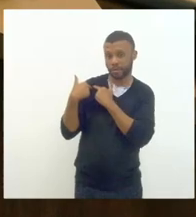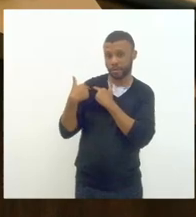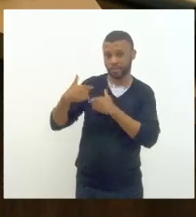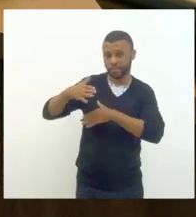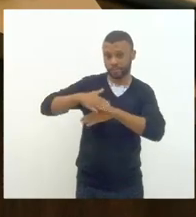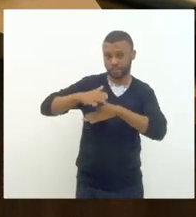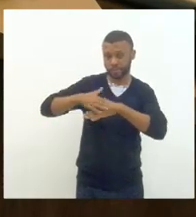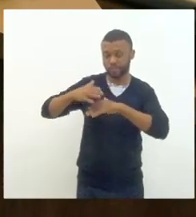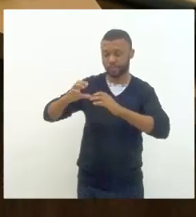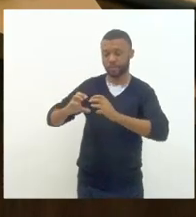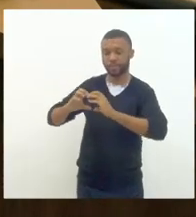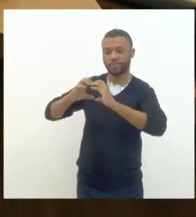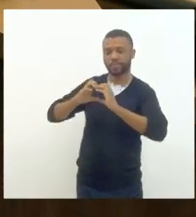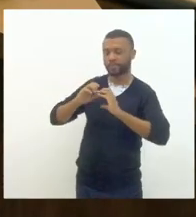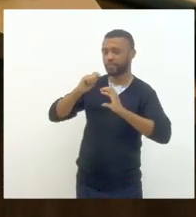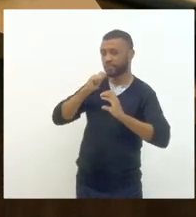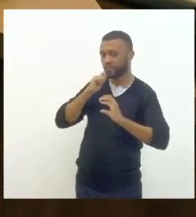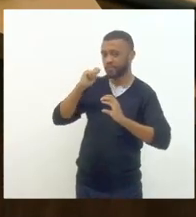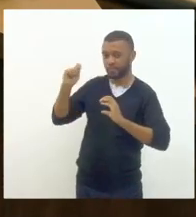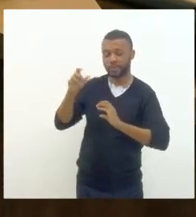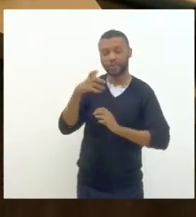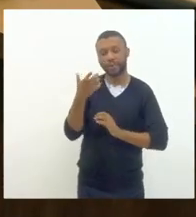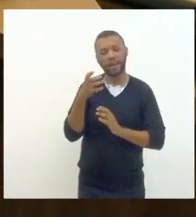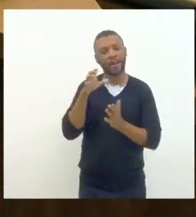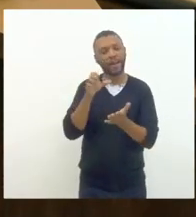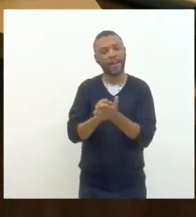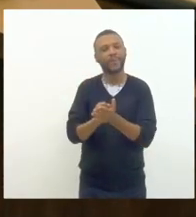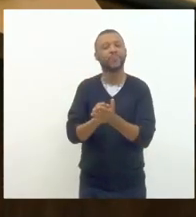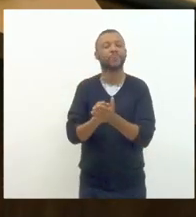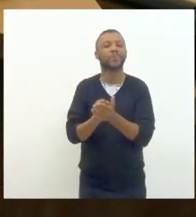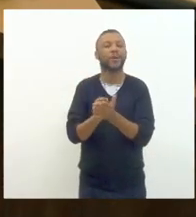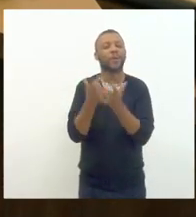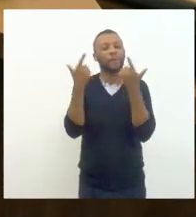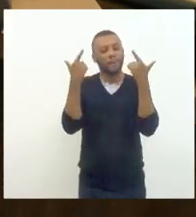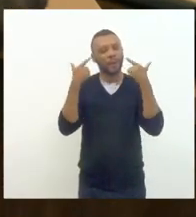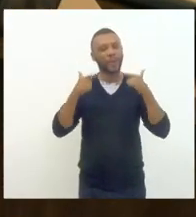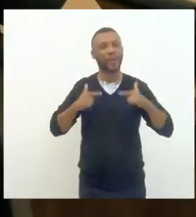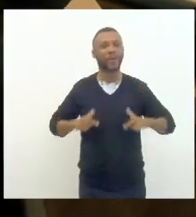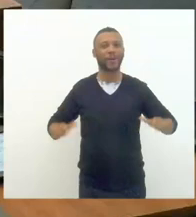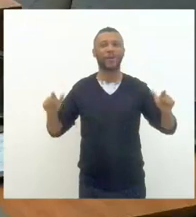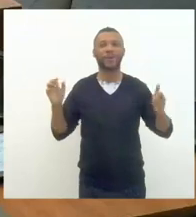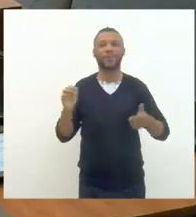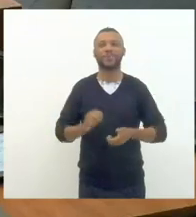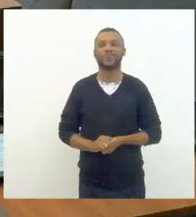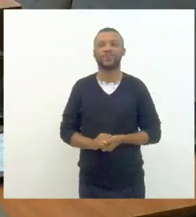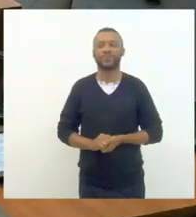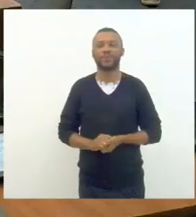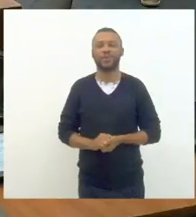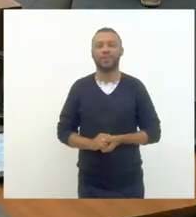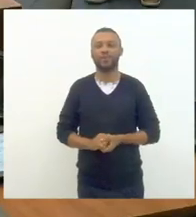a condecoração, estou só registrando a minha abstenção.